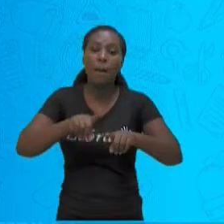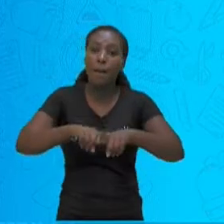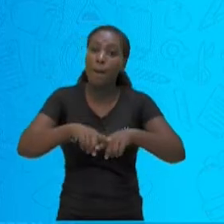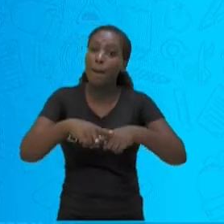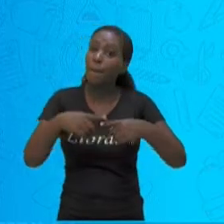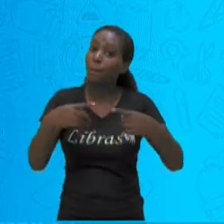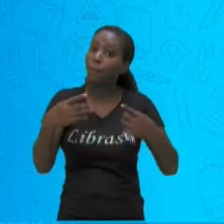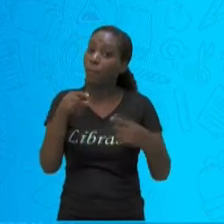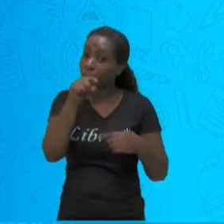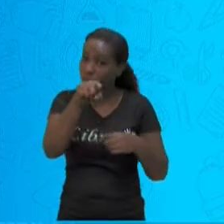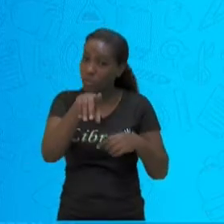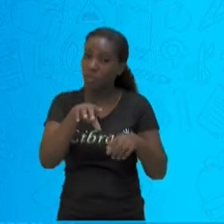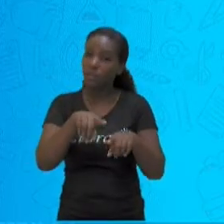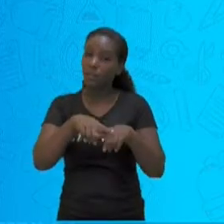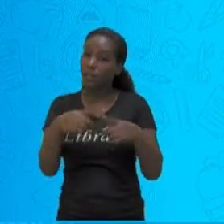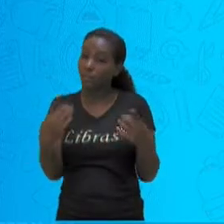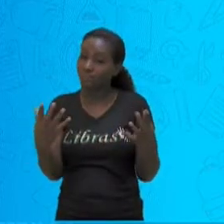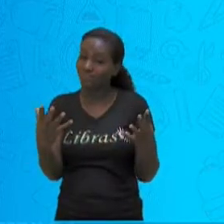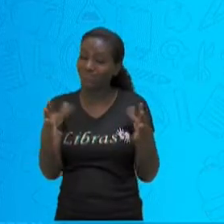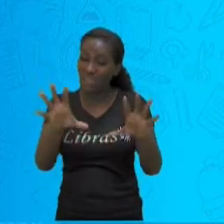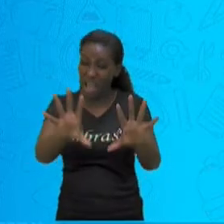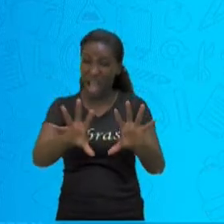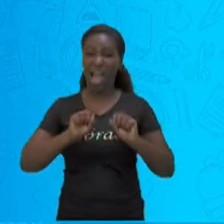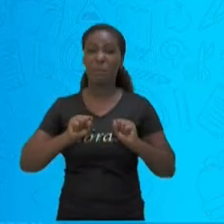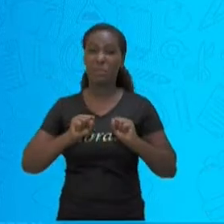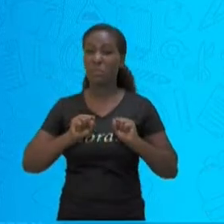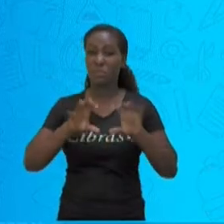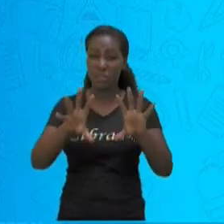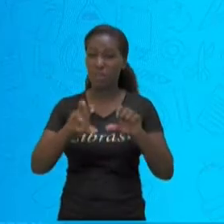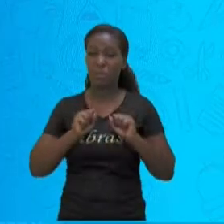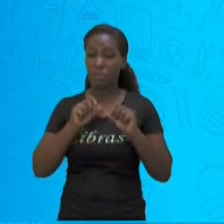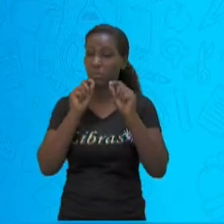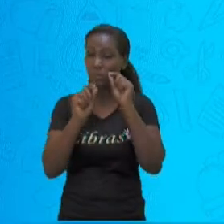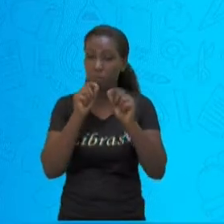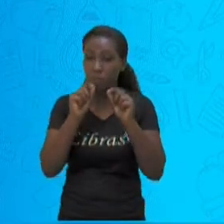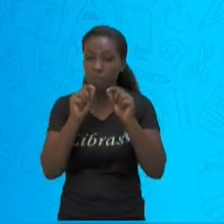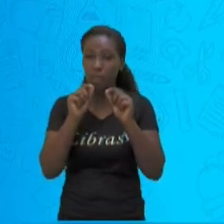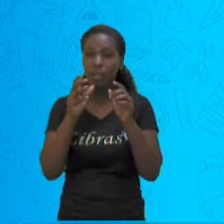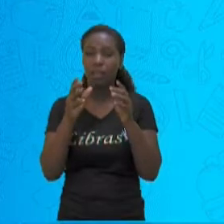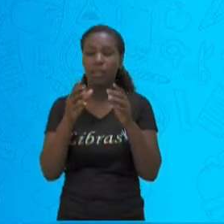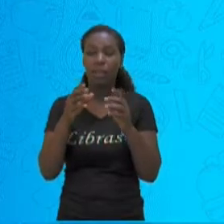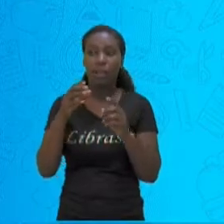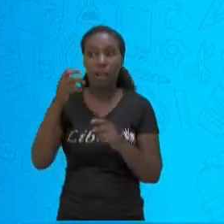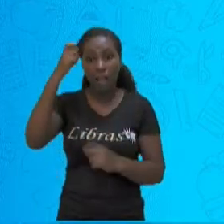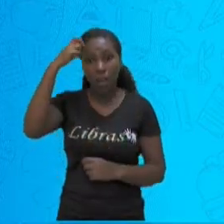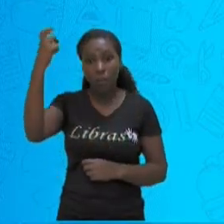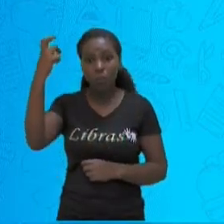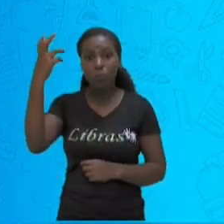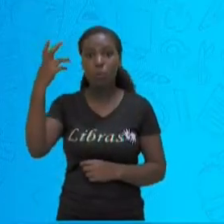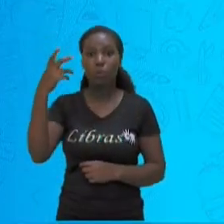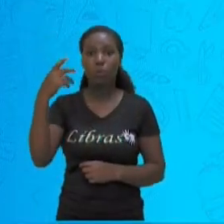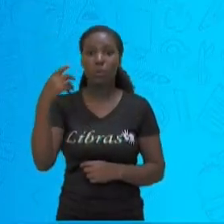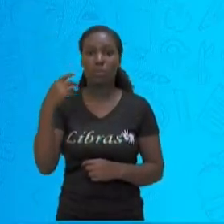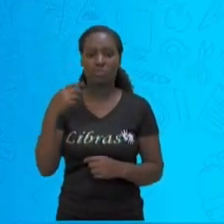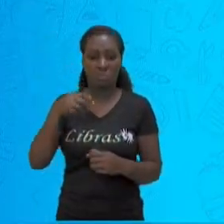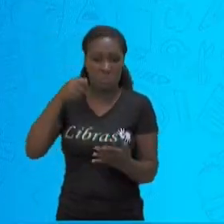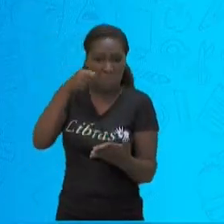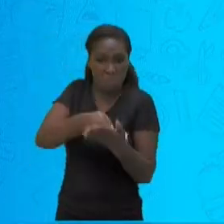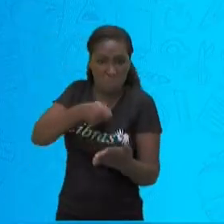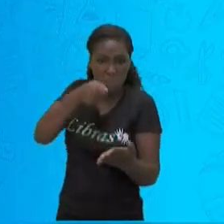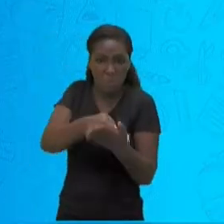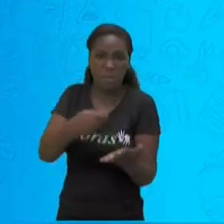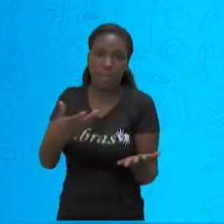absorver de forma quase que imposta. Você não vai interagir. Porque no